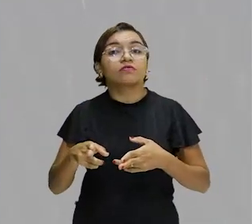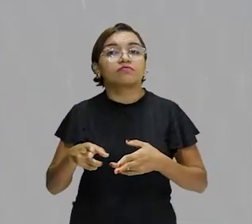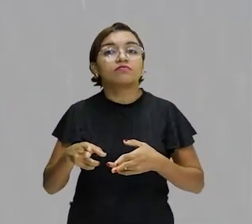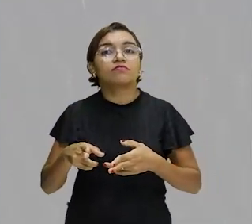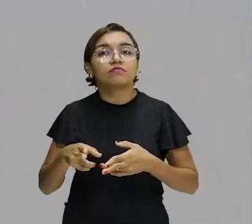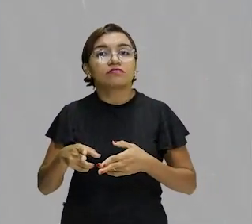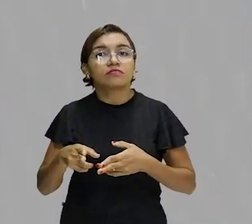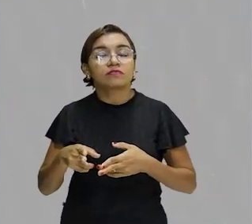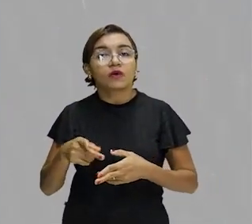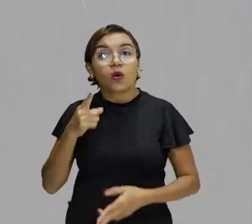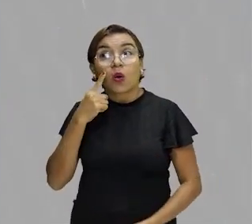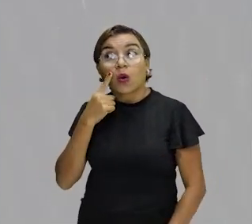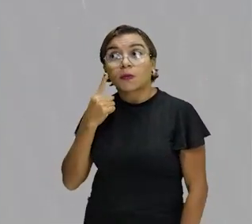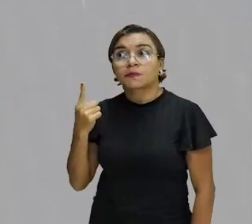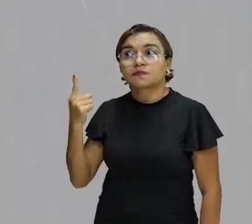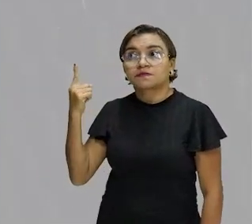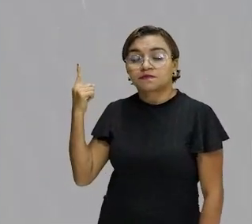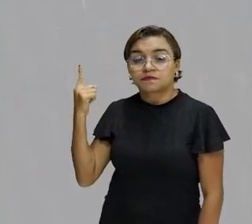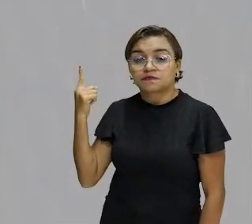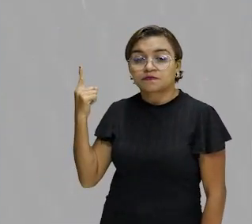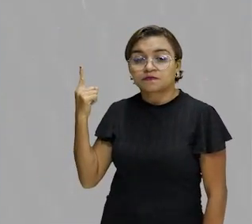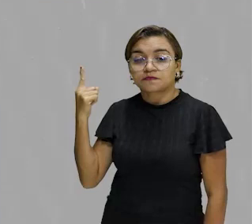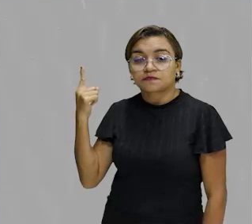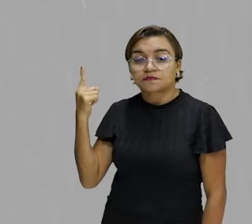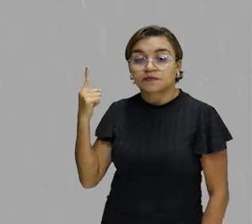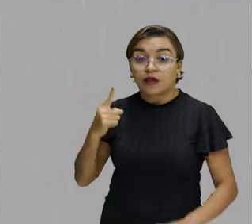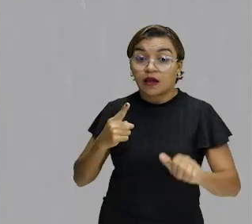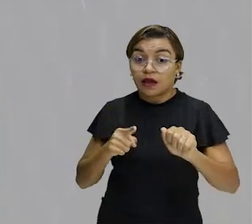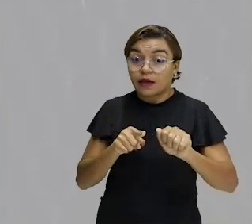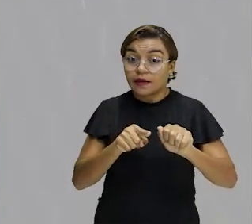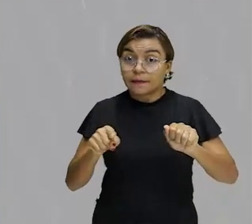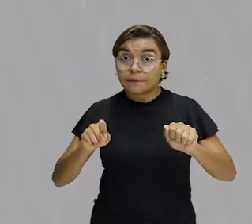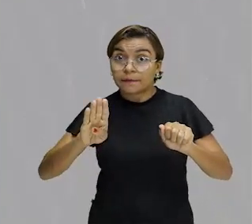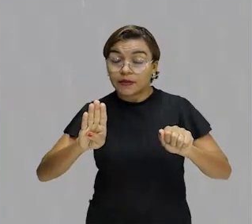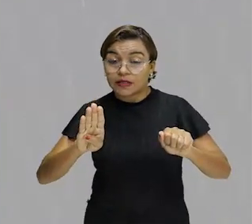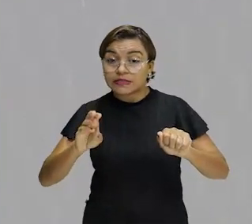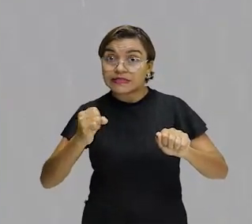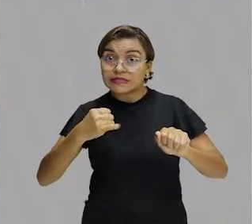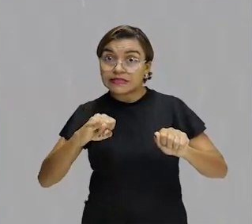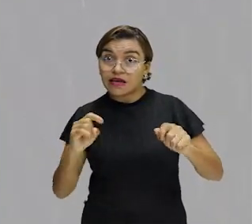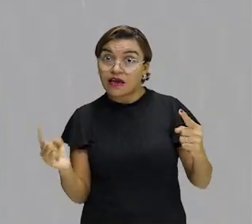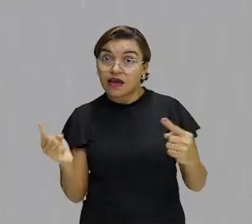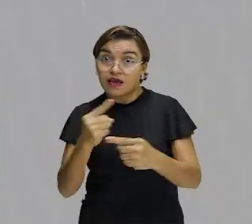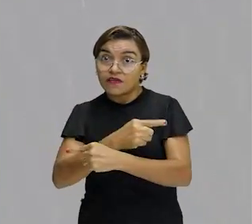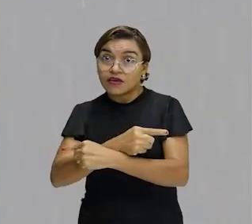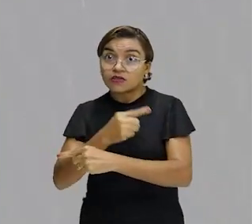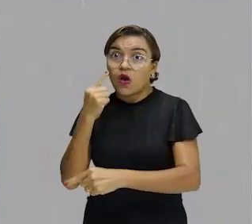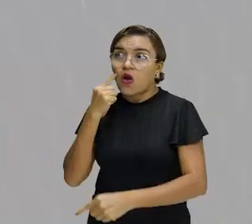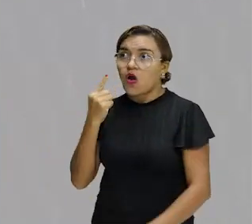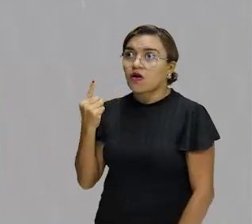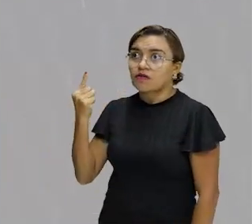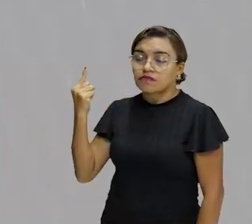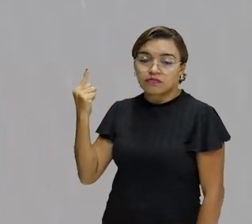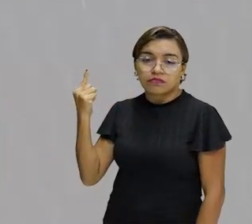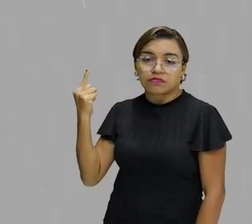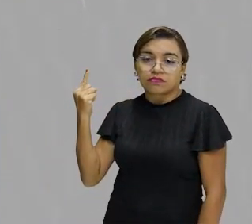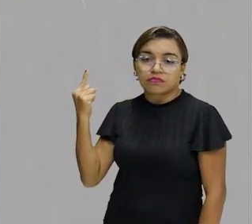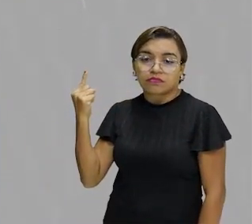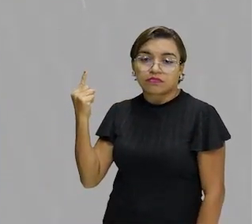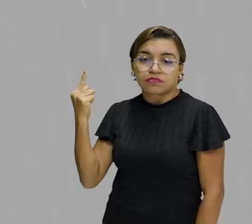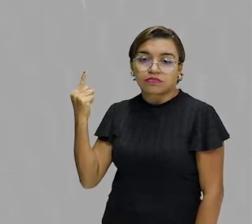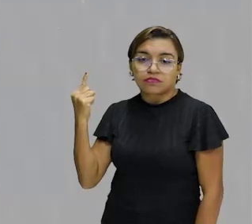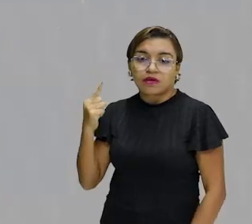E lembra da situação? Lembra que eu estou calculando, associando a medida do lado ao perímetro e associando o perímetro à